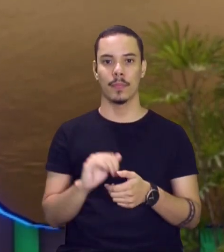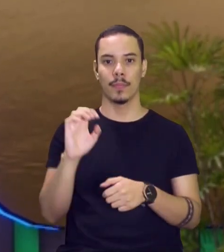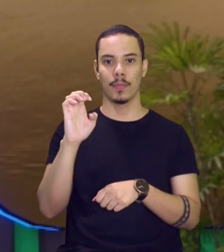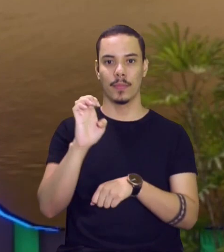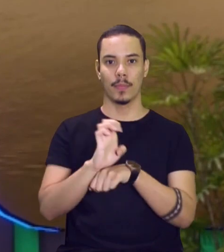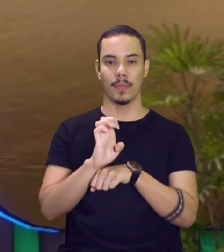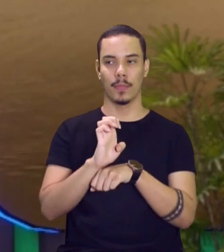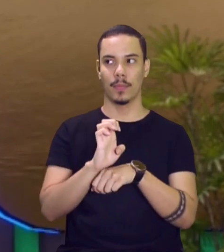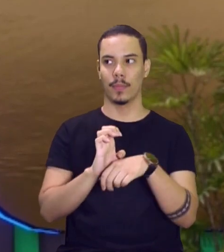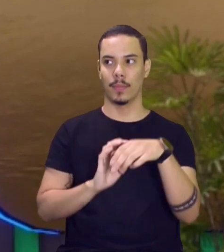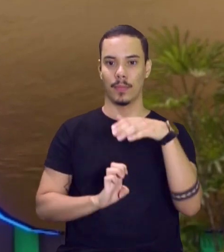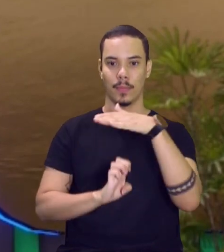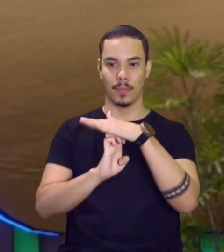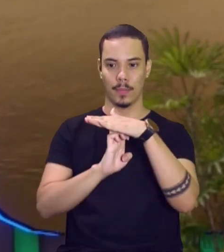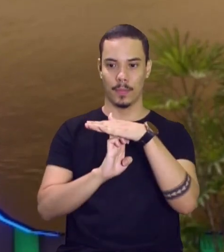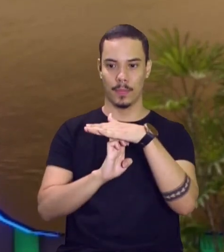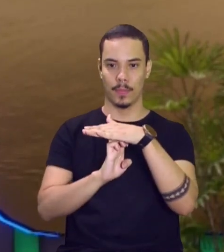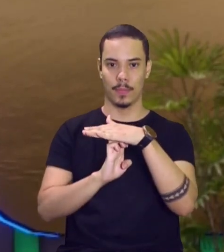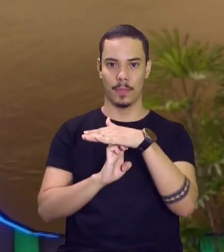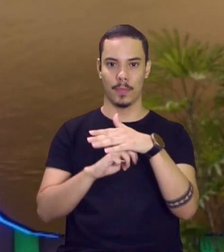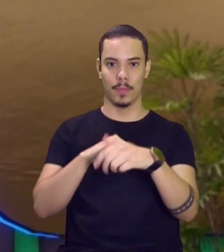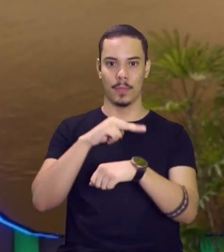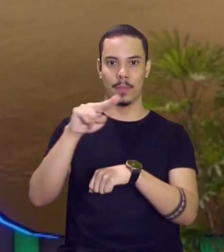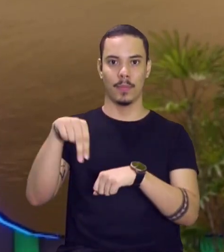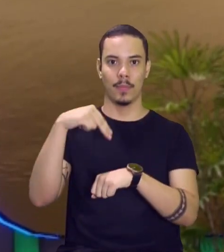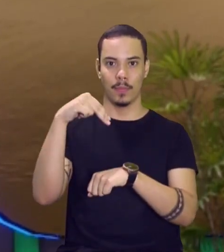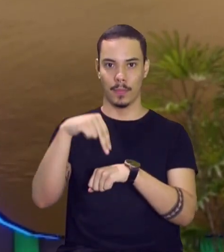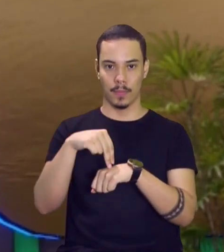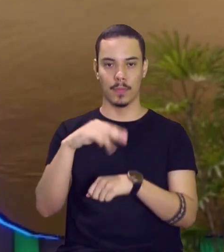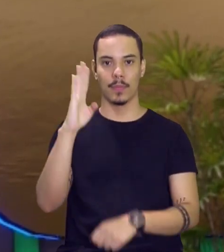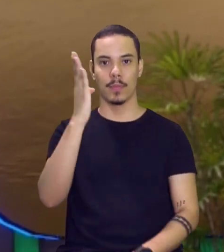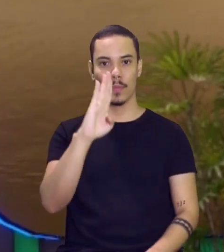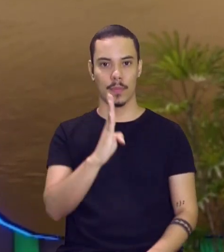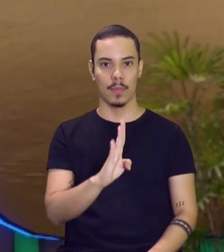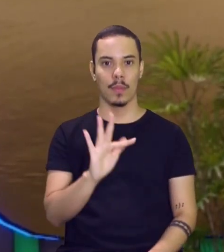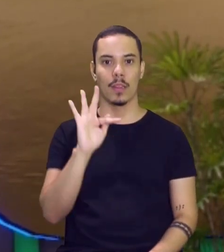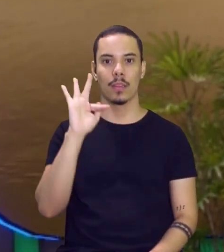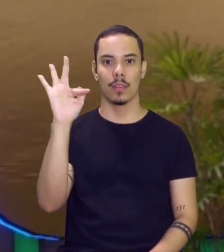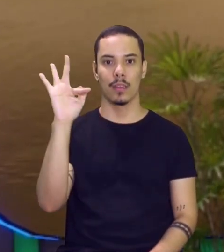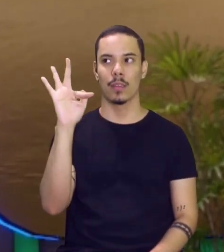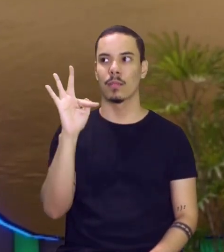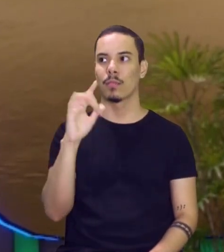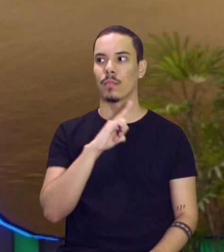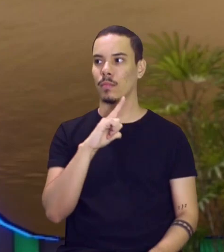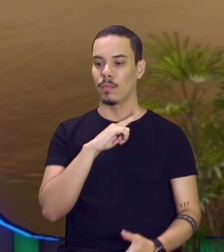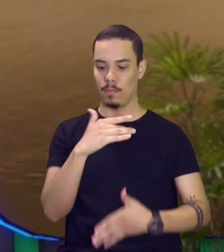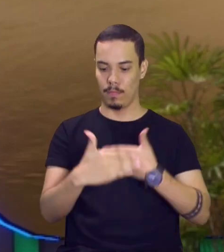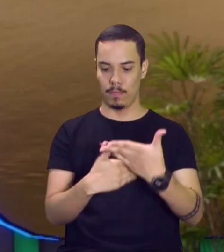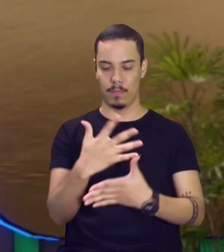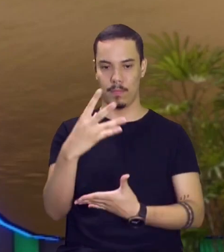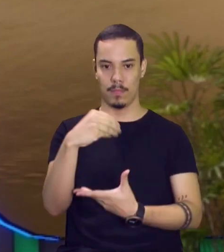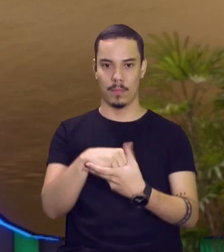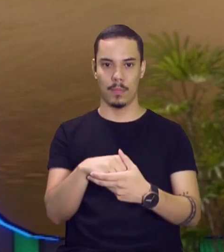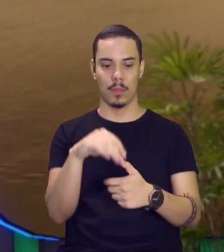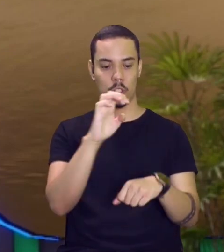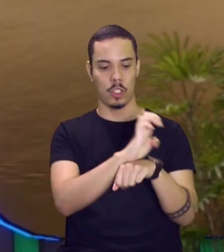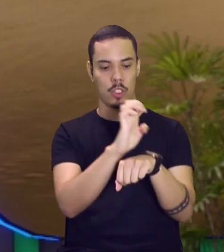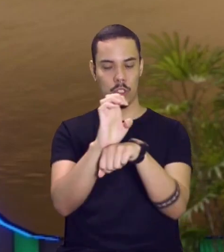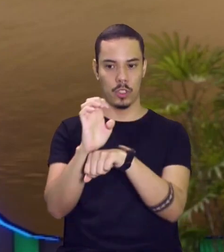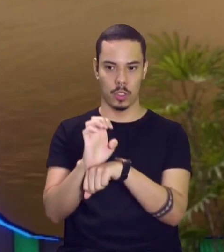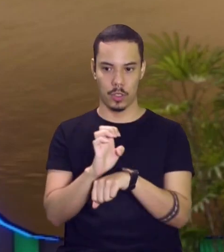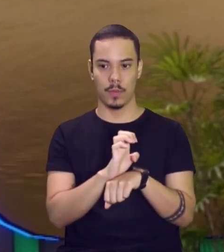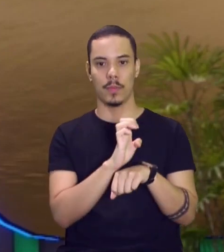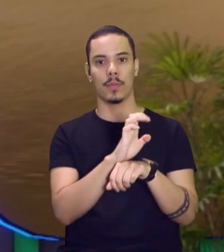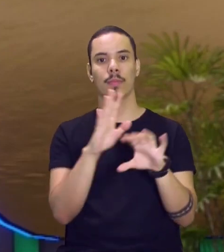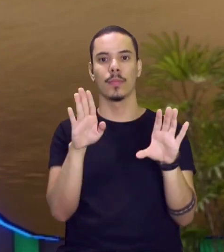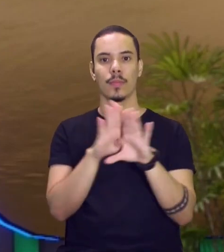Estado-nação, é diferente. Estado-nação é o Brasil. O Brasil é uma federação. E essa federação é formada por estados. Nós falamos